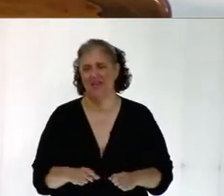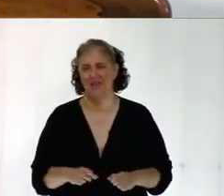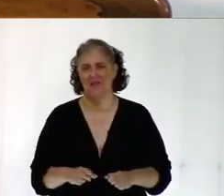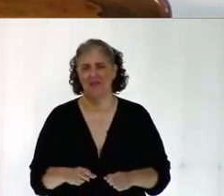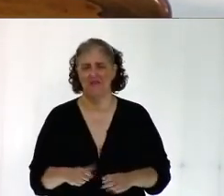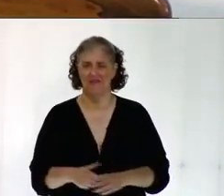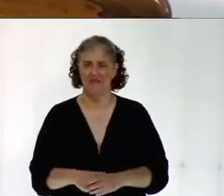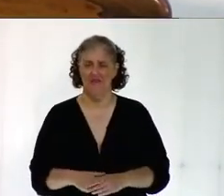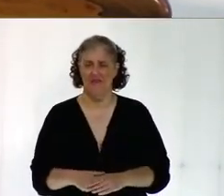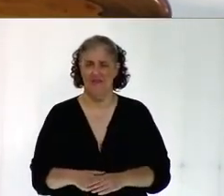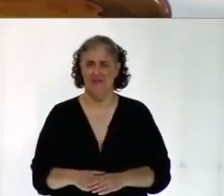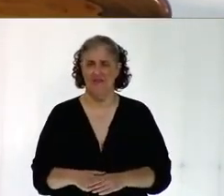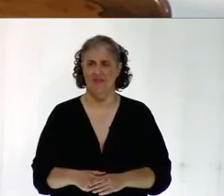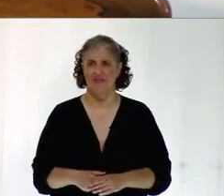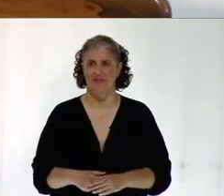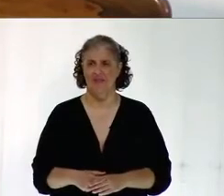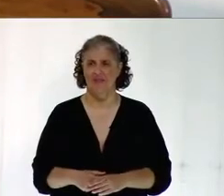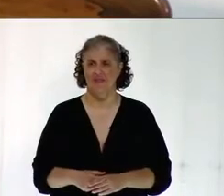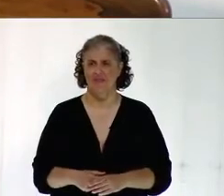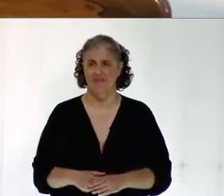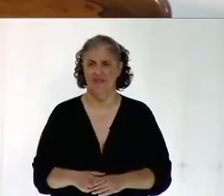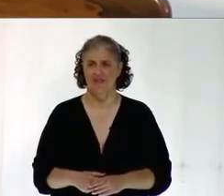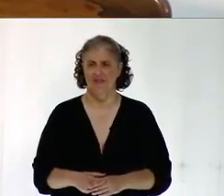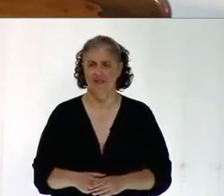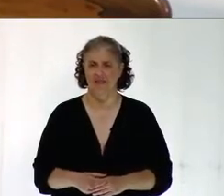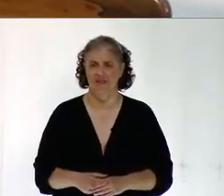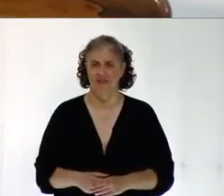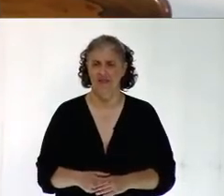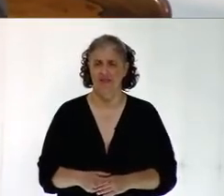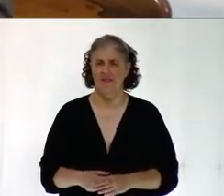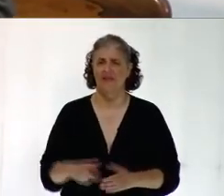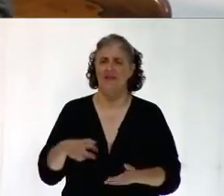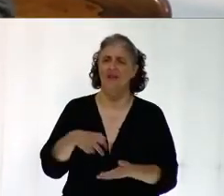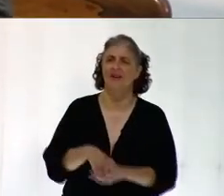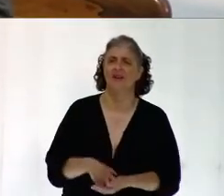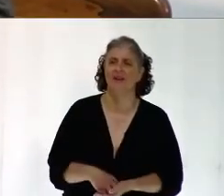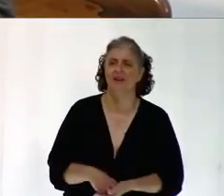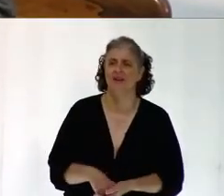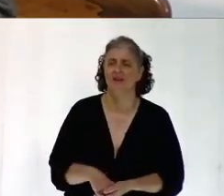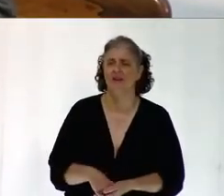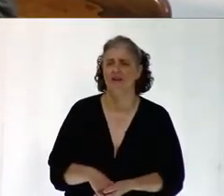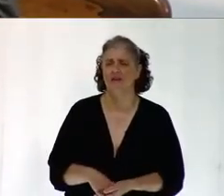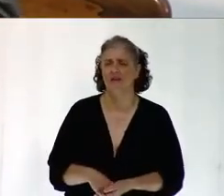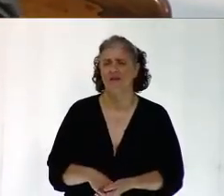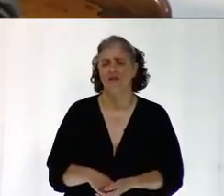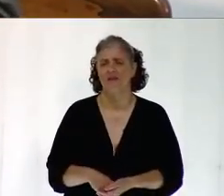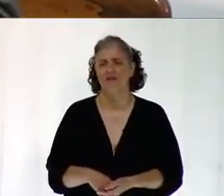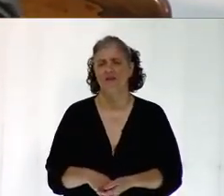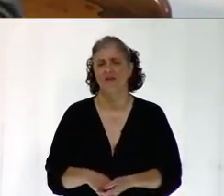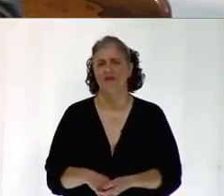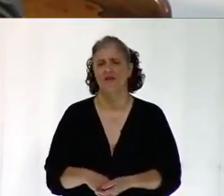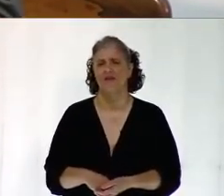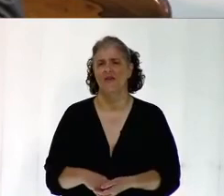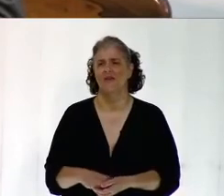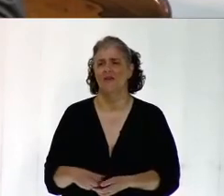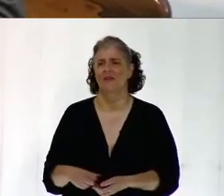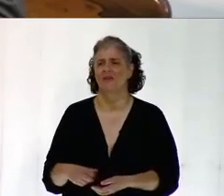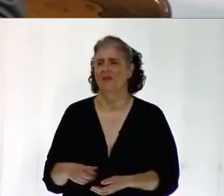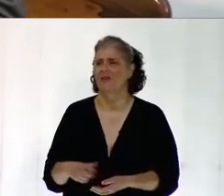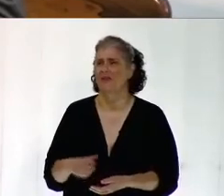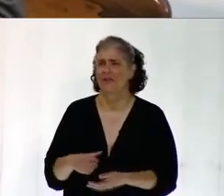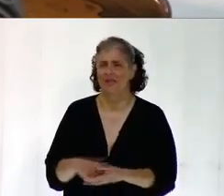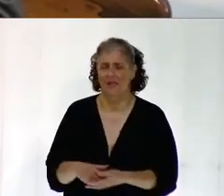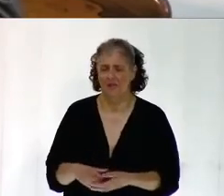curvadas para ter um pouquinho a mais daquilo que vai passar e não ajuntaram os